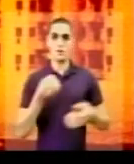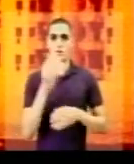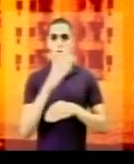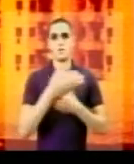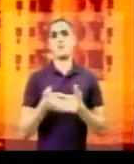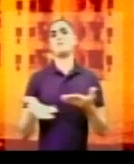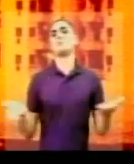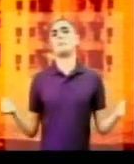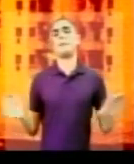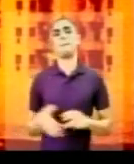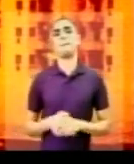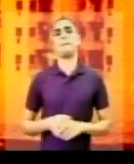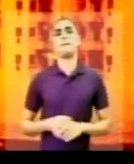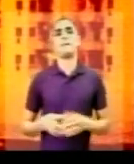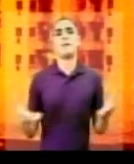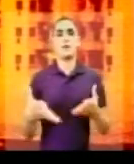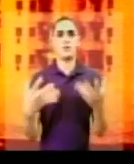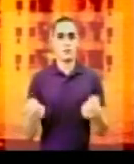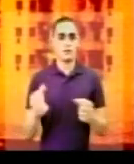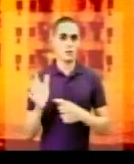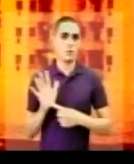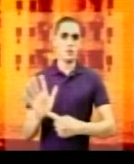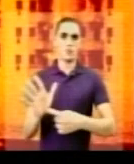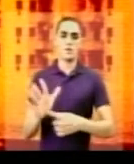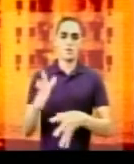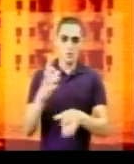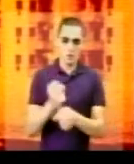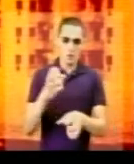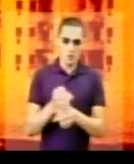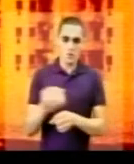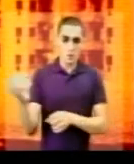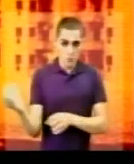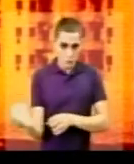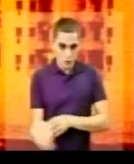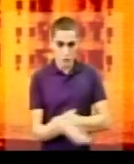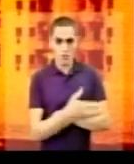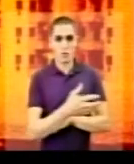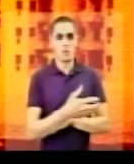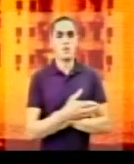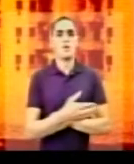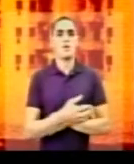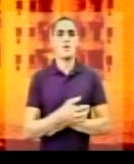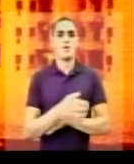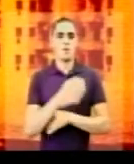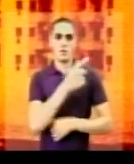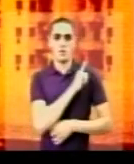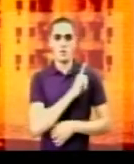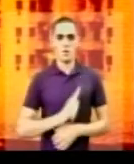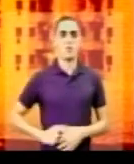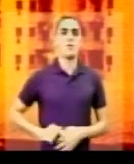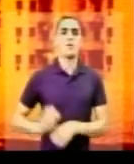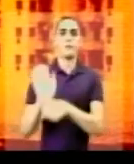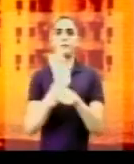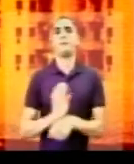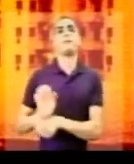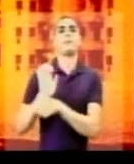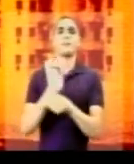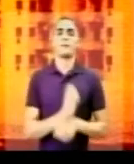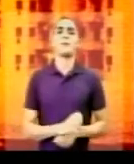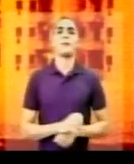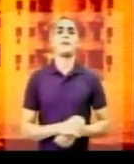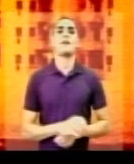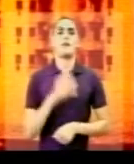iremos apresentar agora os dados que foram divulgados hoje pelo governo do Estado em relação